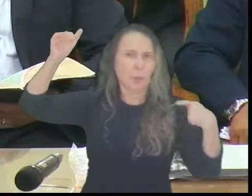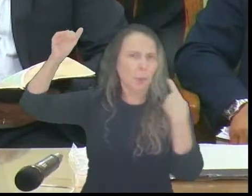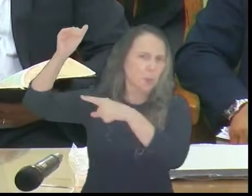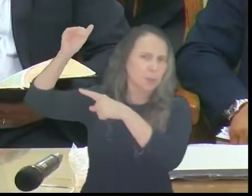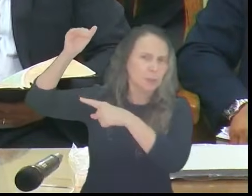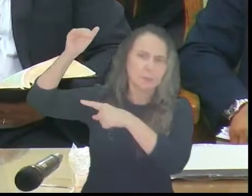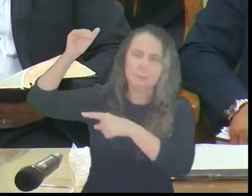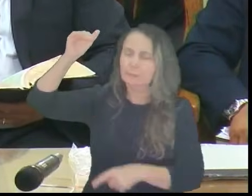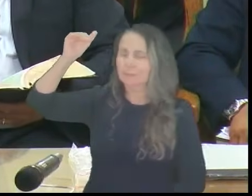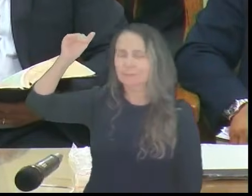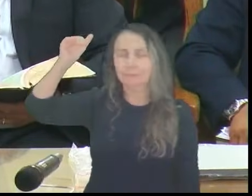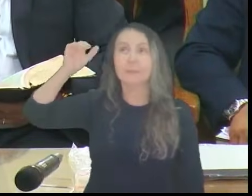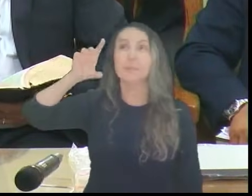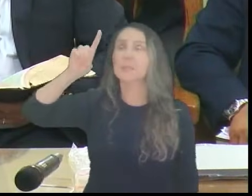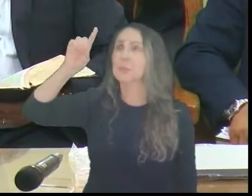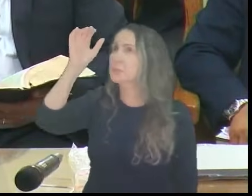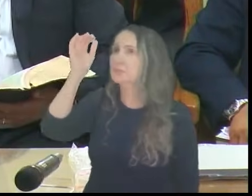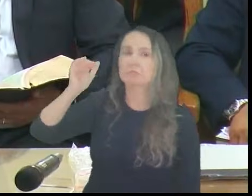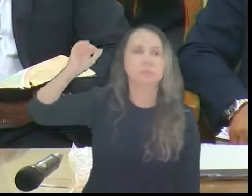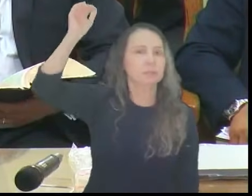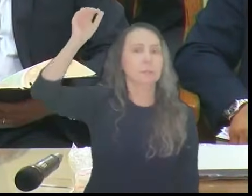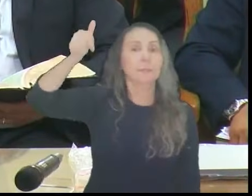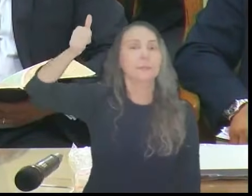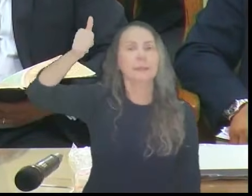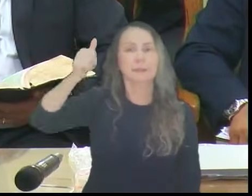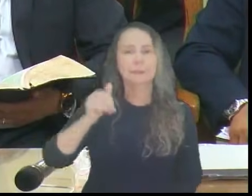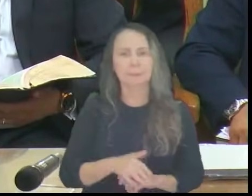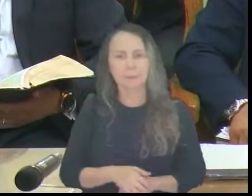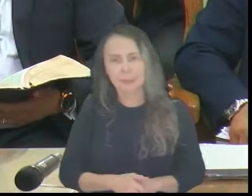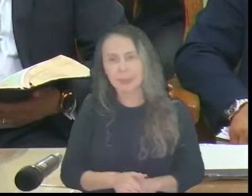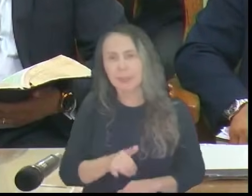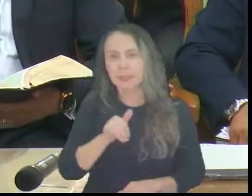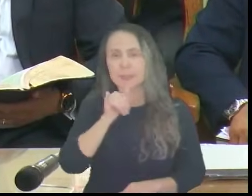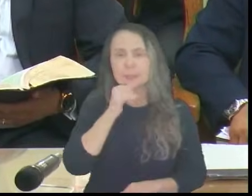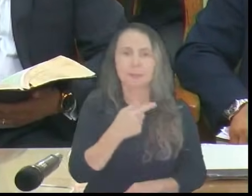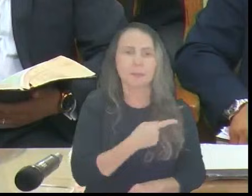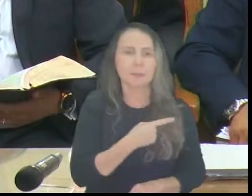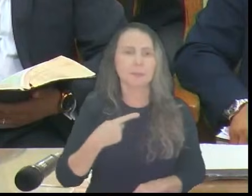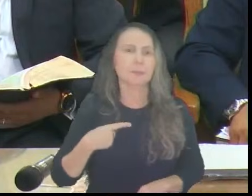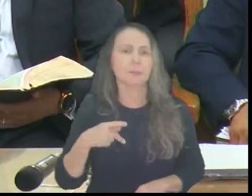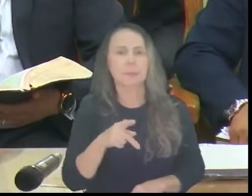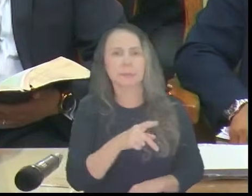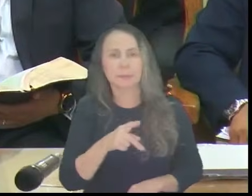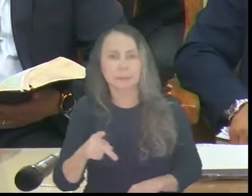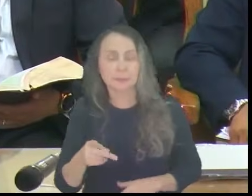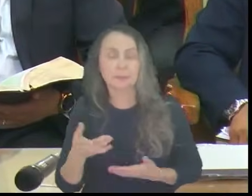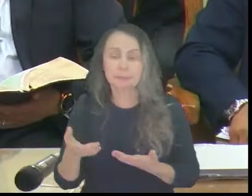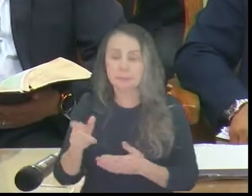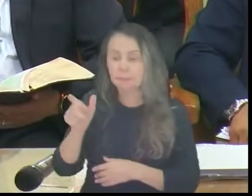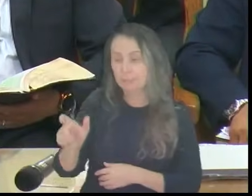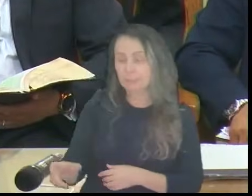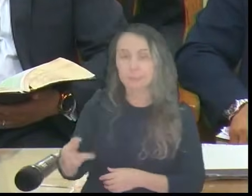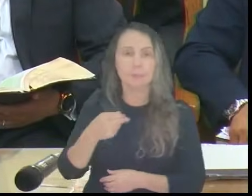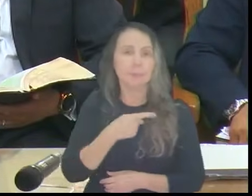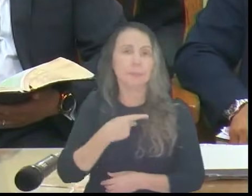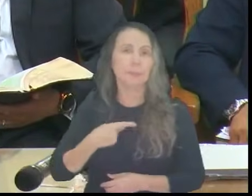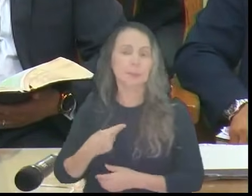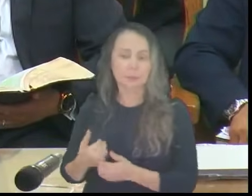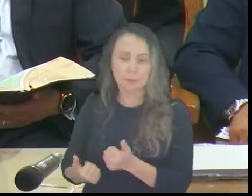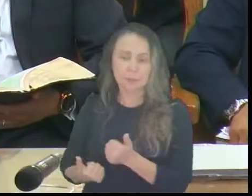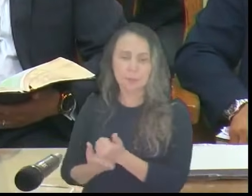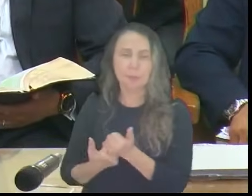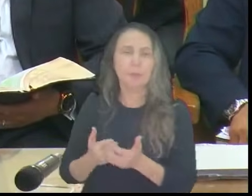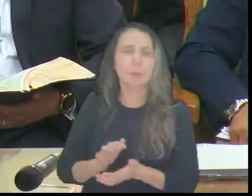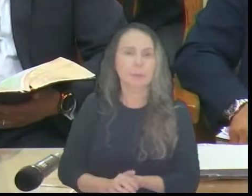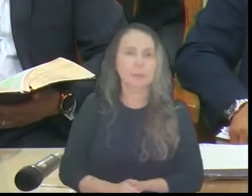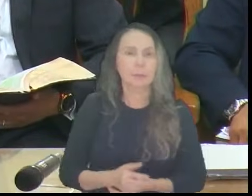maior? Deus, não pode. Por exemplo, está aqui o pastor presidente e está aqui um pastor auxiliar. O presidente dá